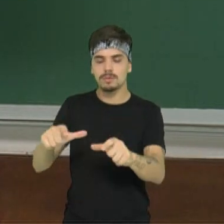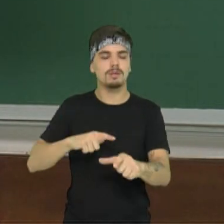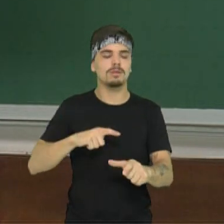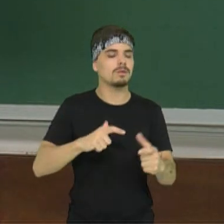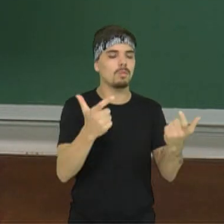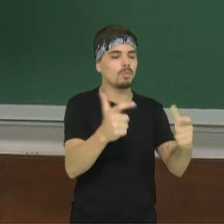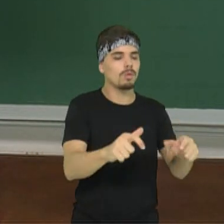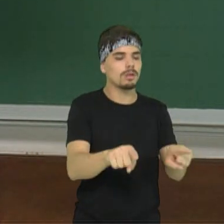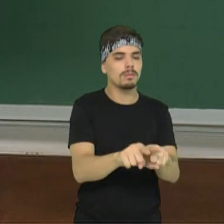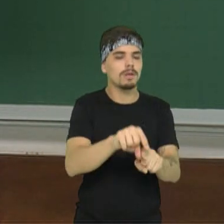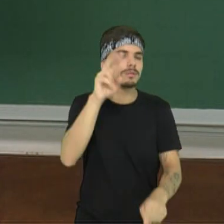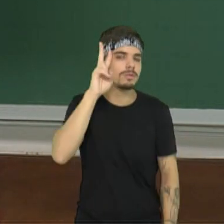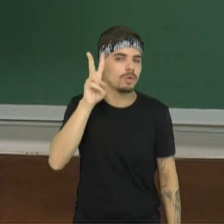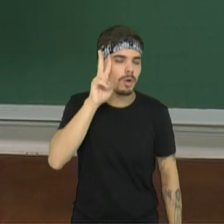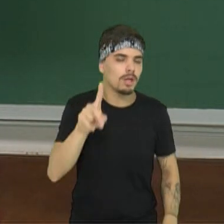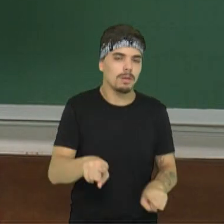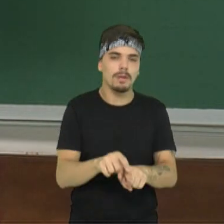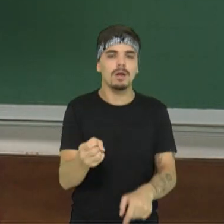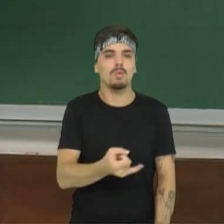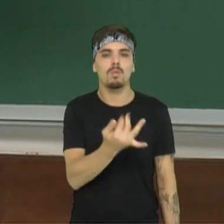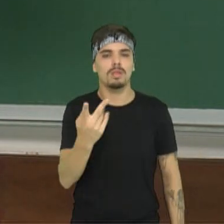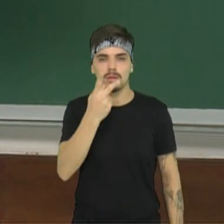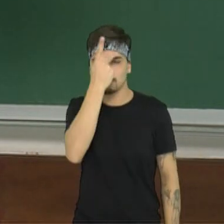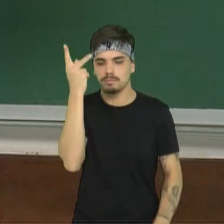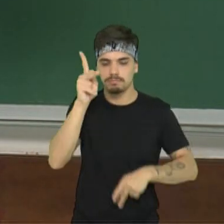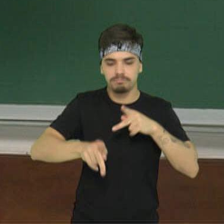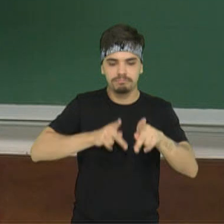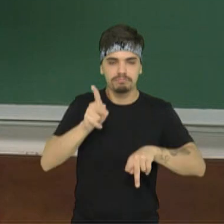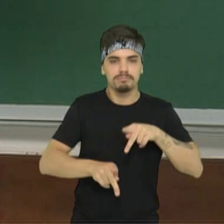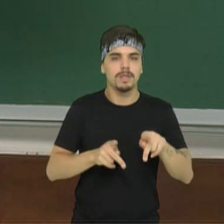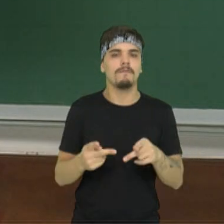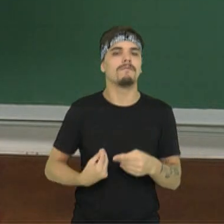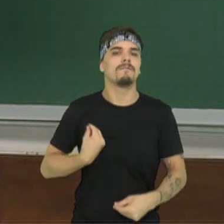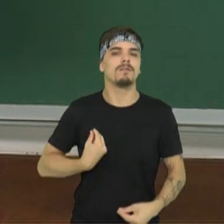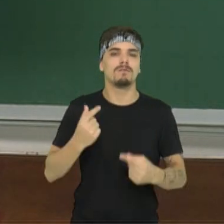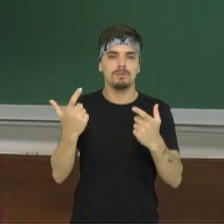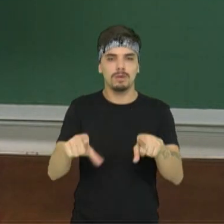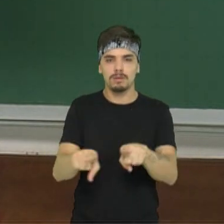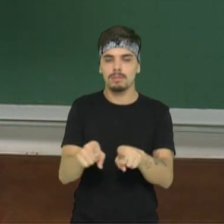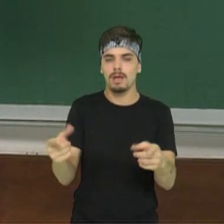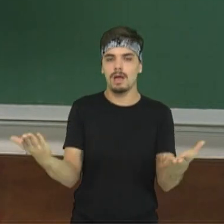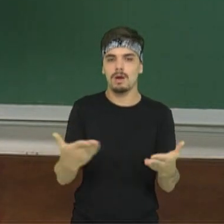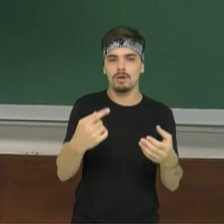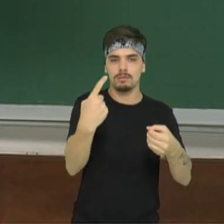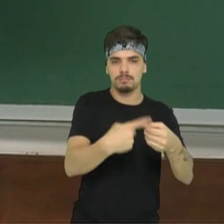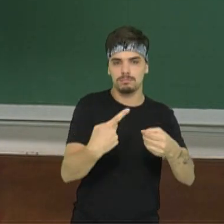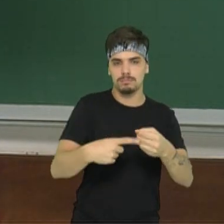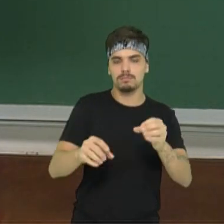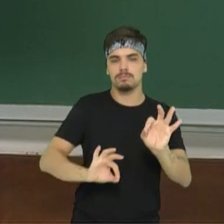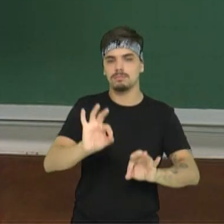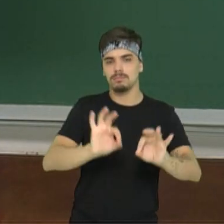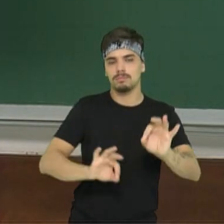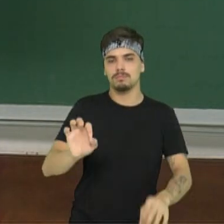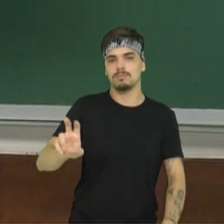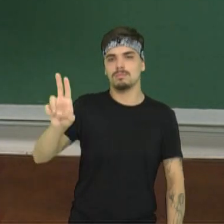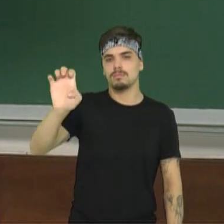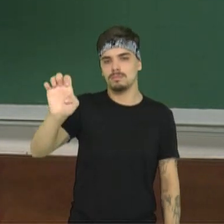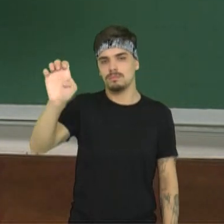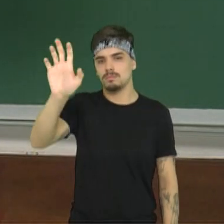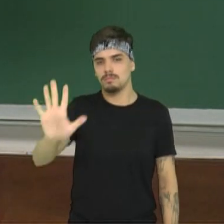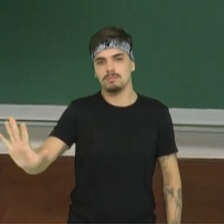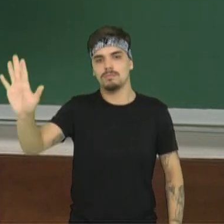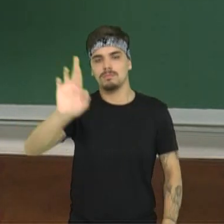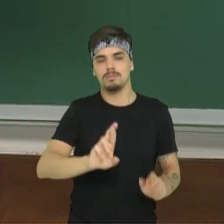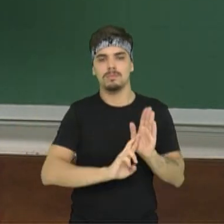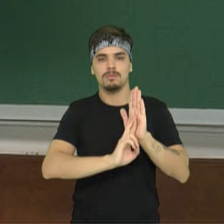território, a quantidade de habitantes. Vamos começar pela urbanização europeia, fizeram uma referência